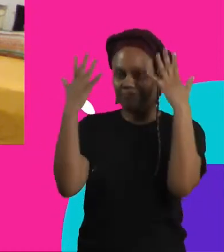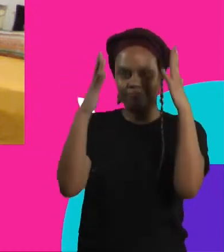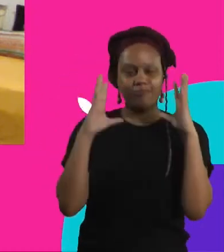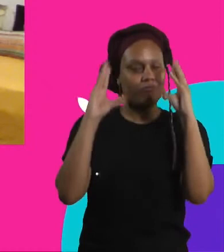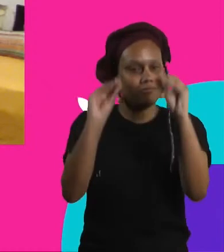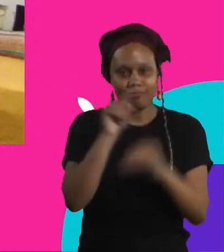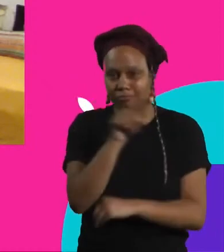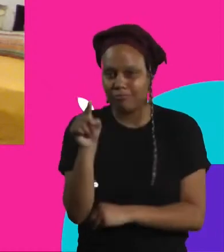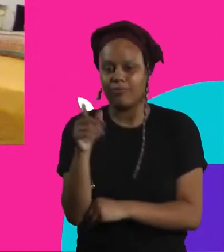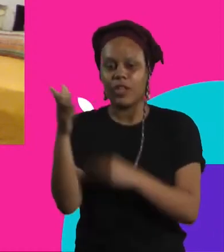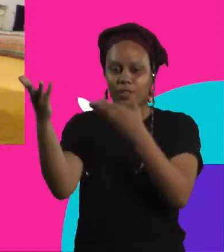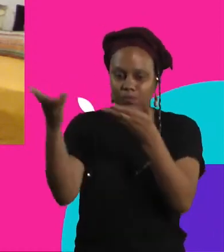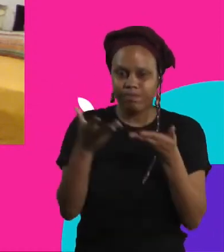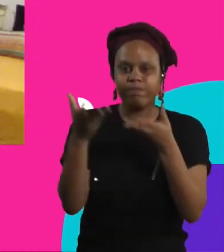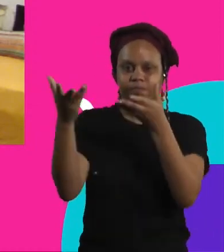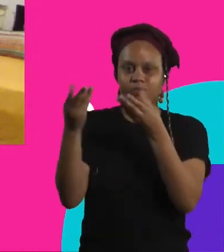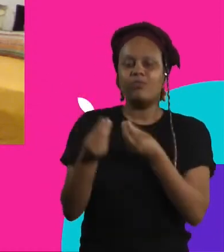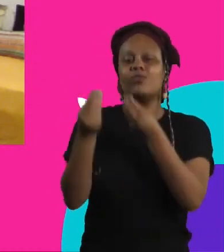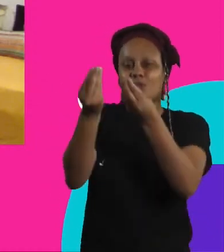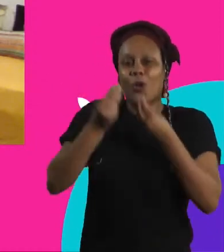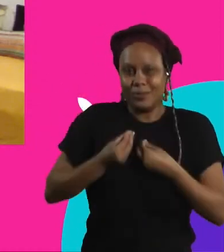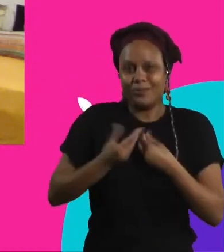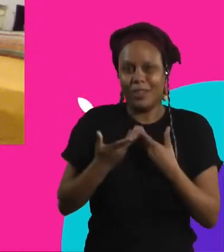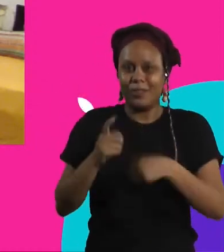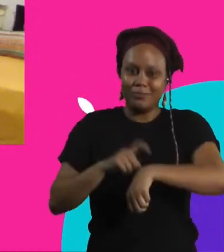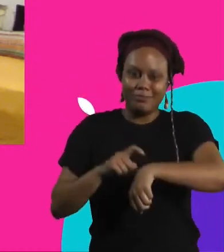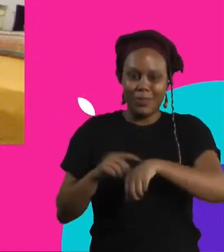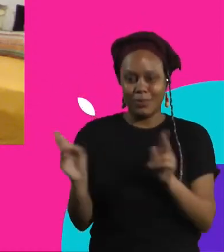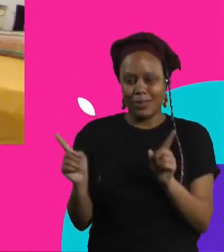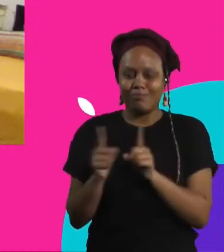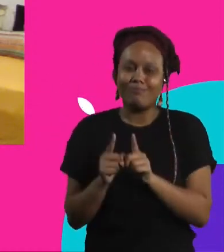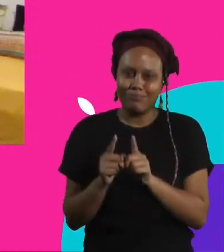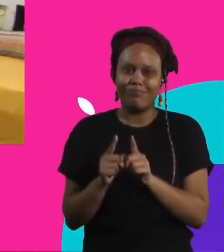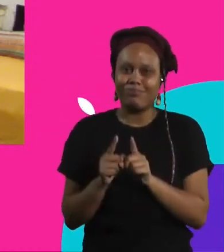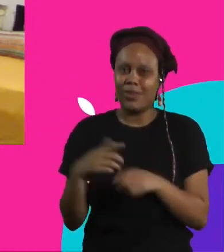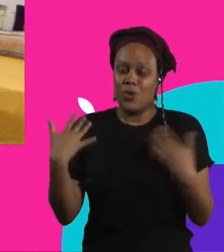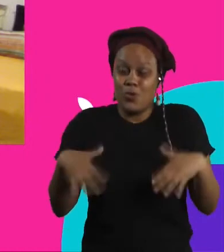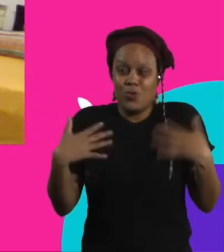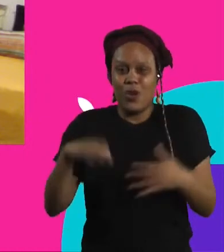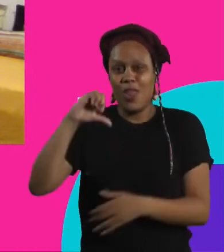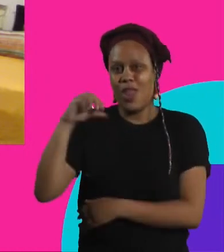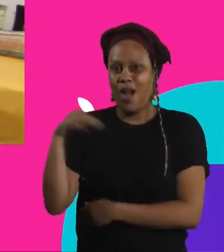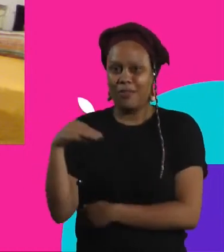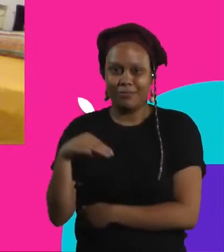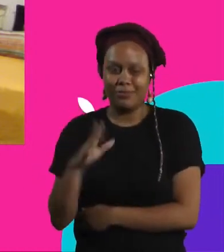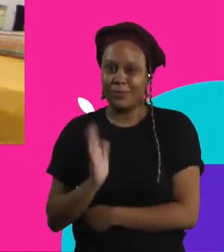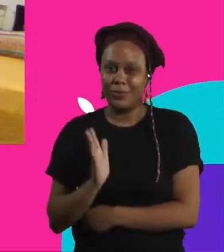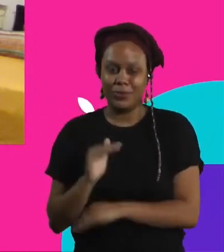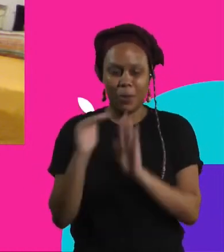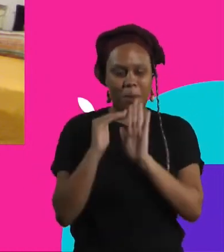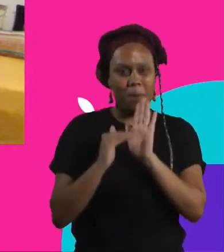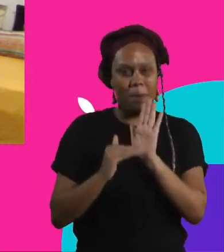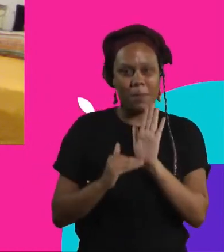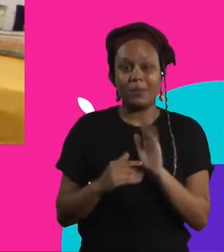vocês trouxeram, assim, super inspirador. E o tempo voa, a gente já está partindo aqui, temos 9 minutinhos só de agenda,